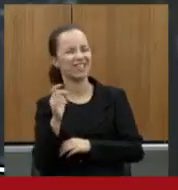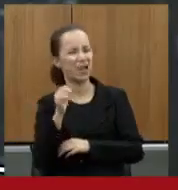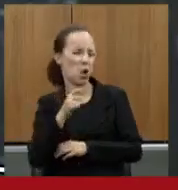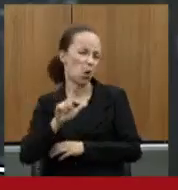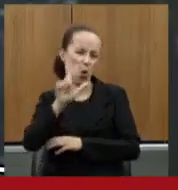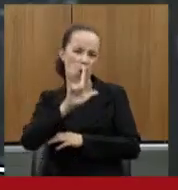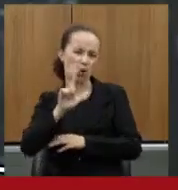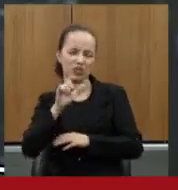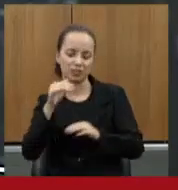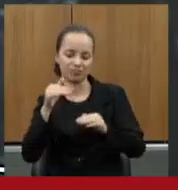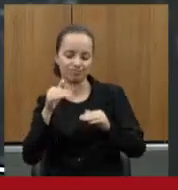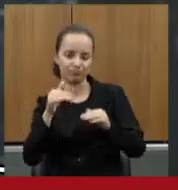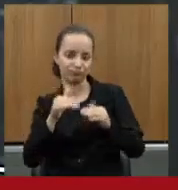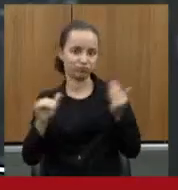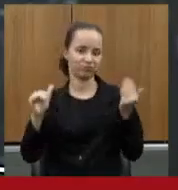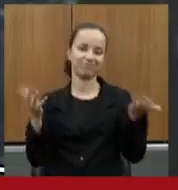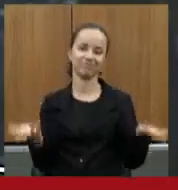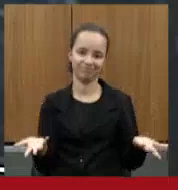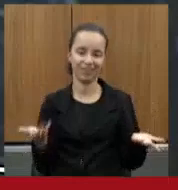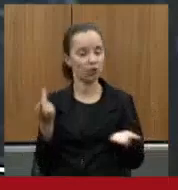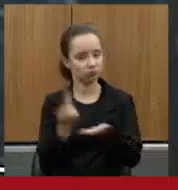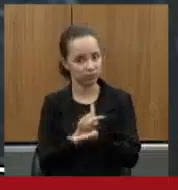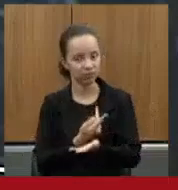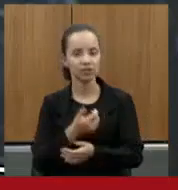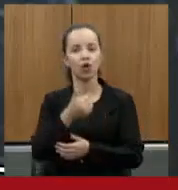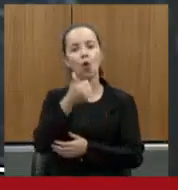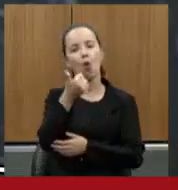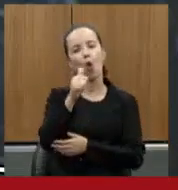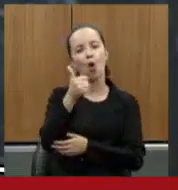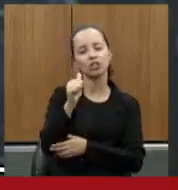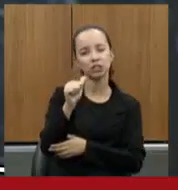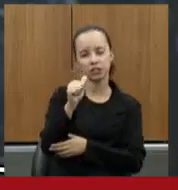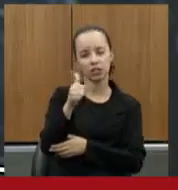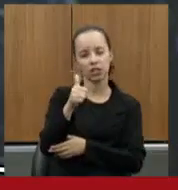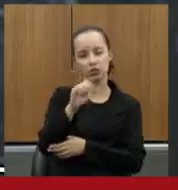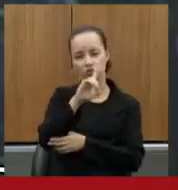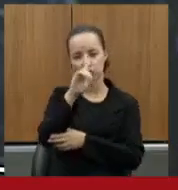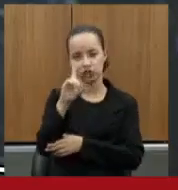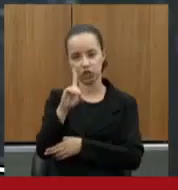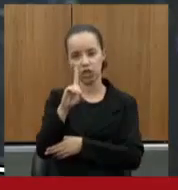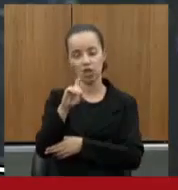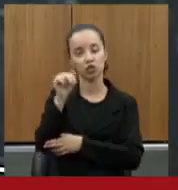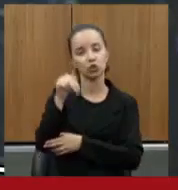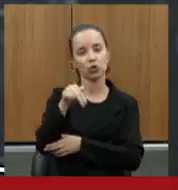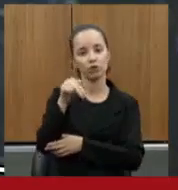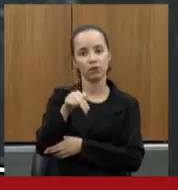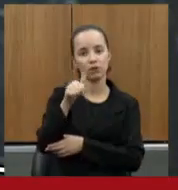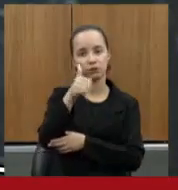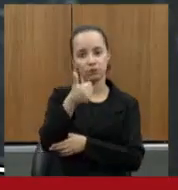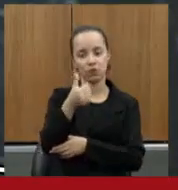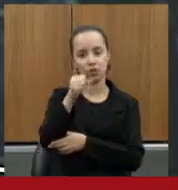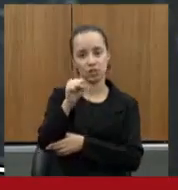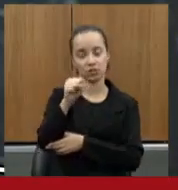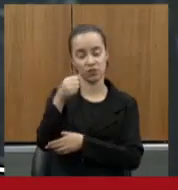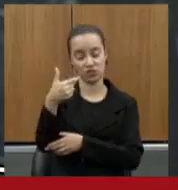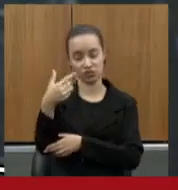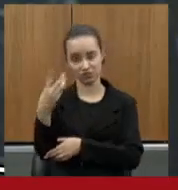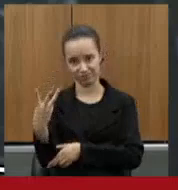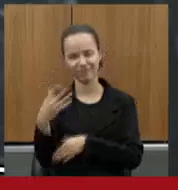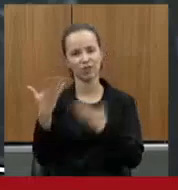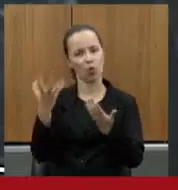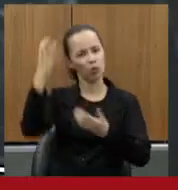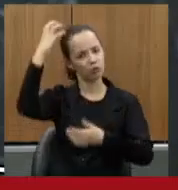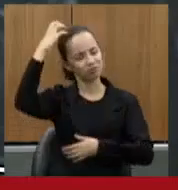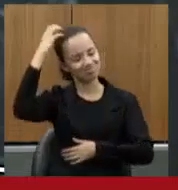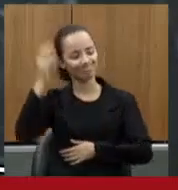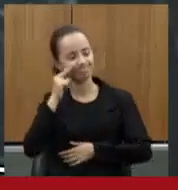que acabou acontecendo. Então, na noite de 11 para 12 de novembro de 1823, o imperador, então, atendeu